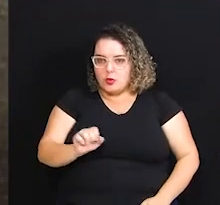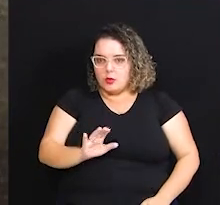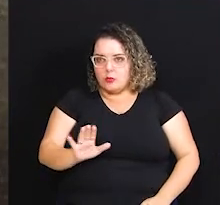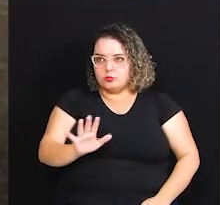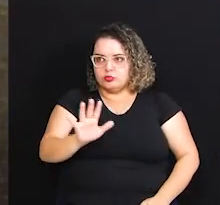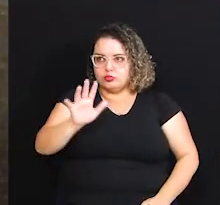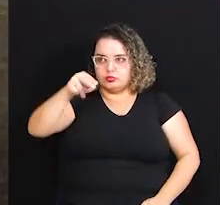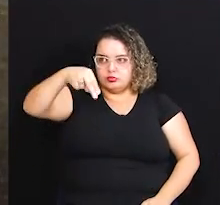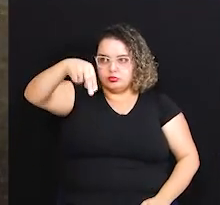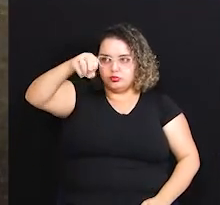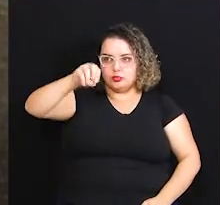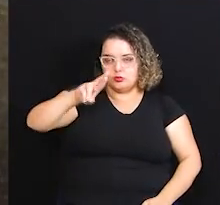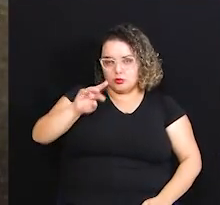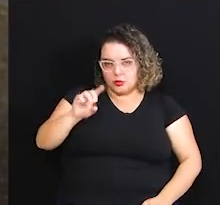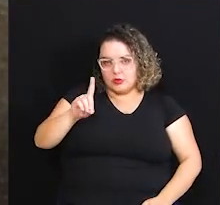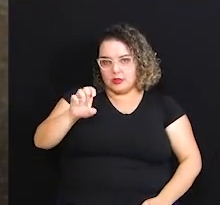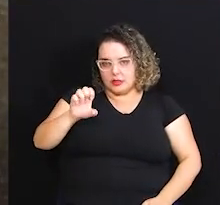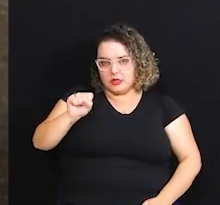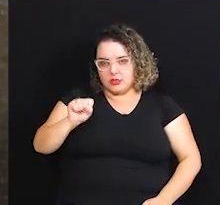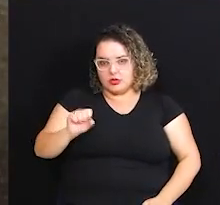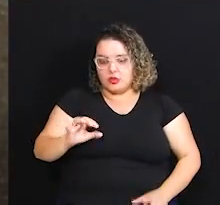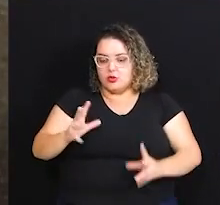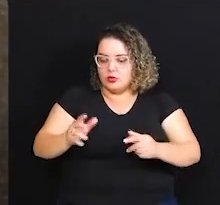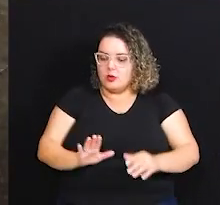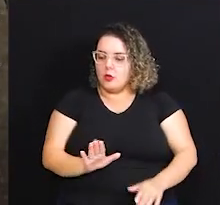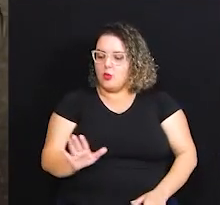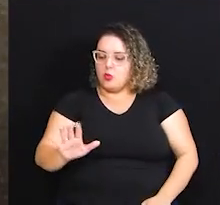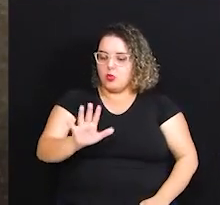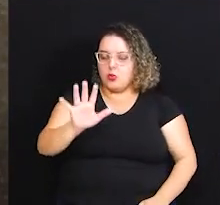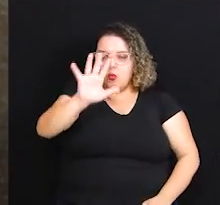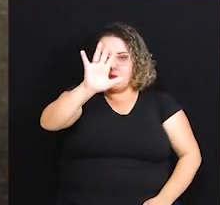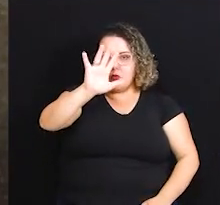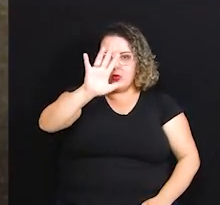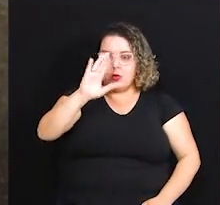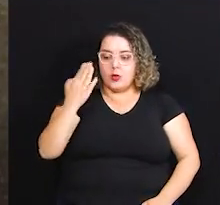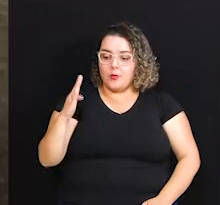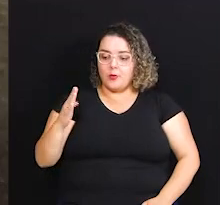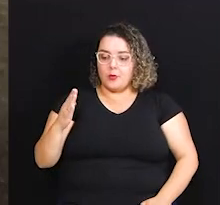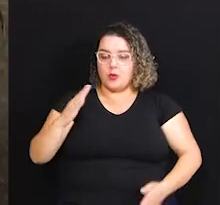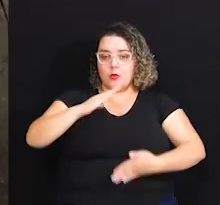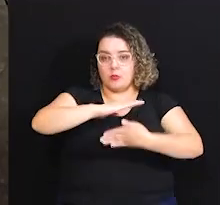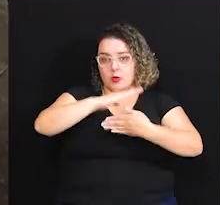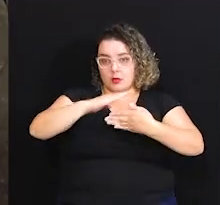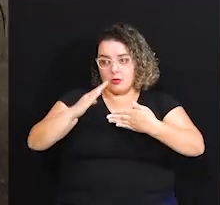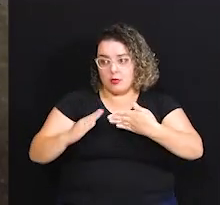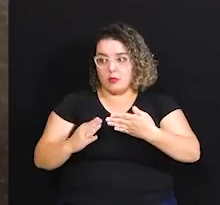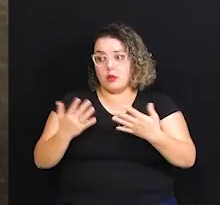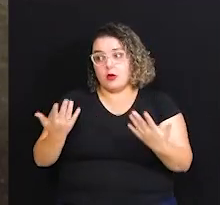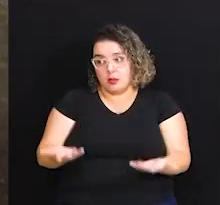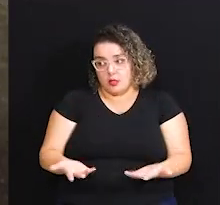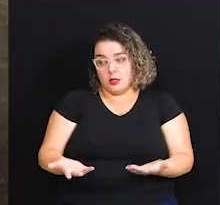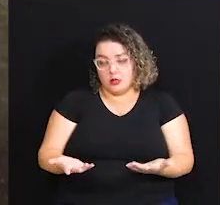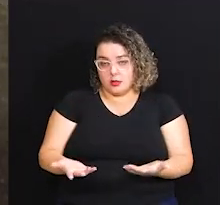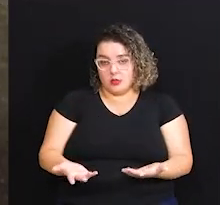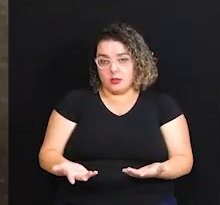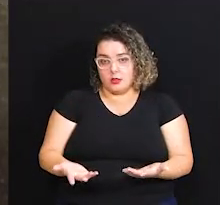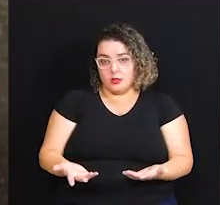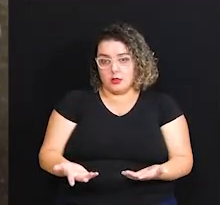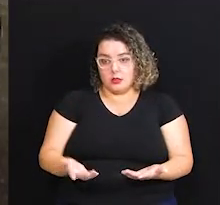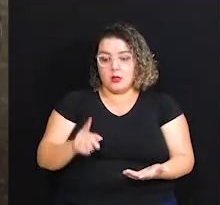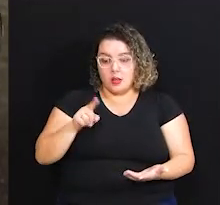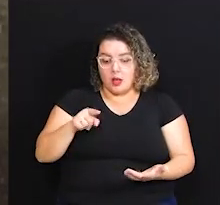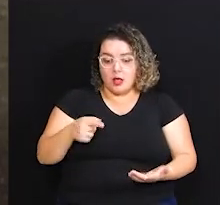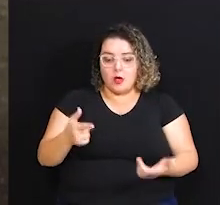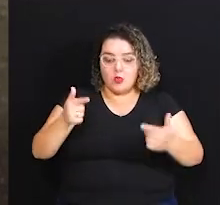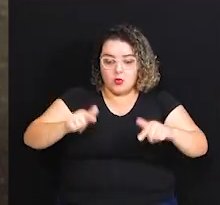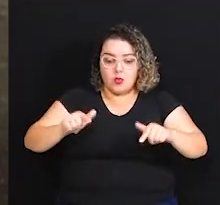sudeste e nordeste ali. A faixa litorânea ela é tomada pelo bioma Mata Atlântica, que coincidentemente é onde